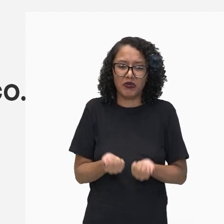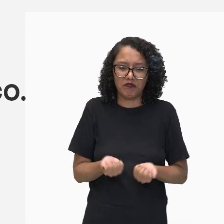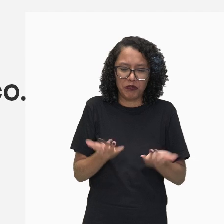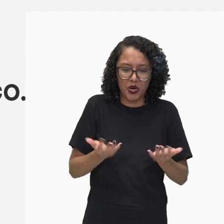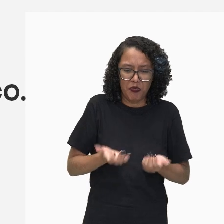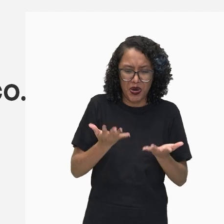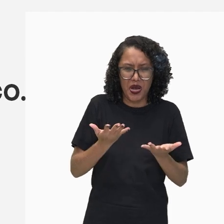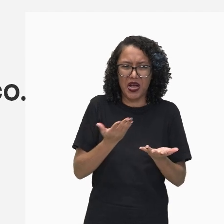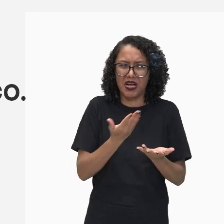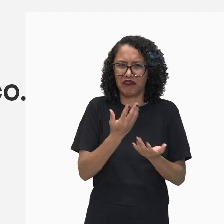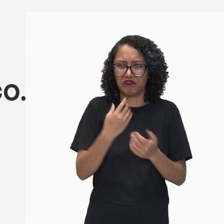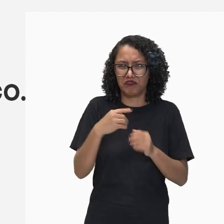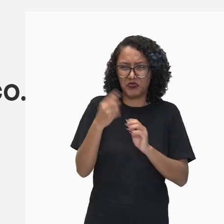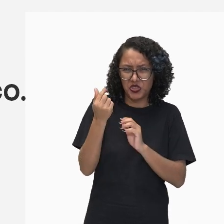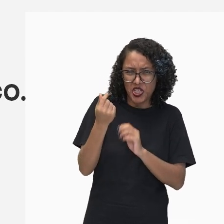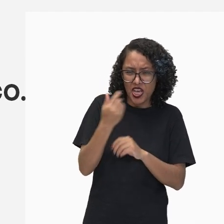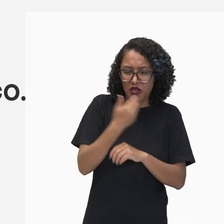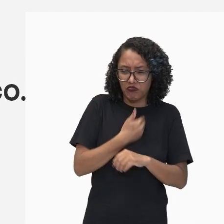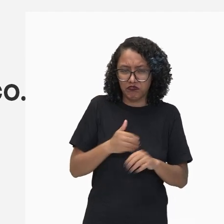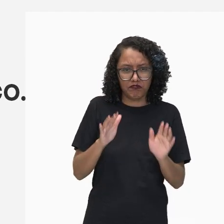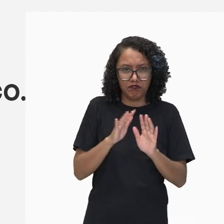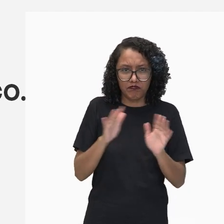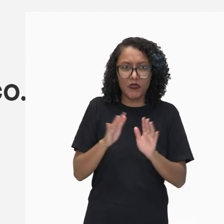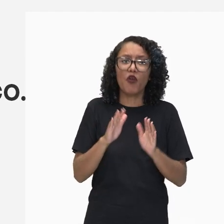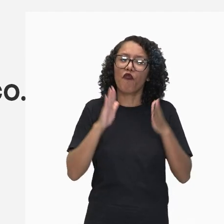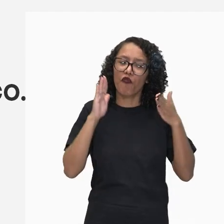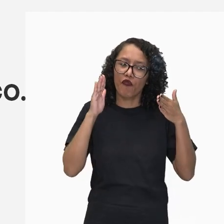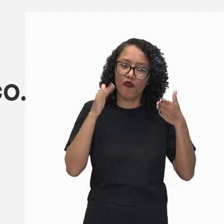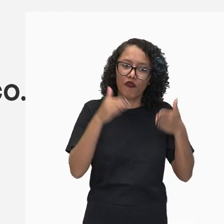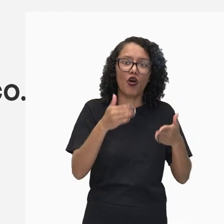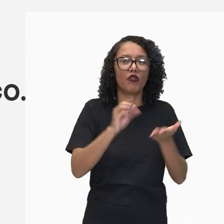vai fazer com que esses países se realmente